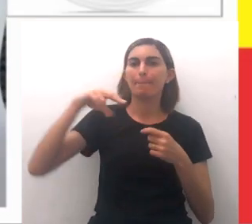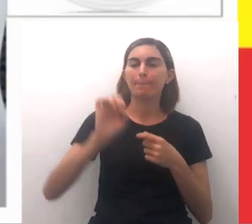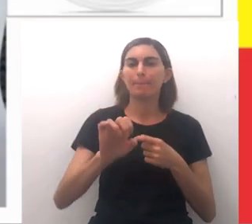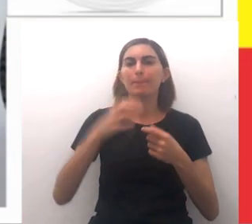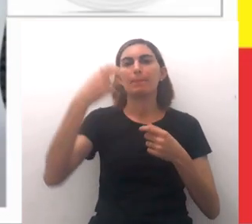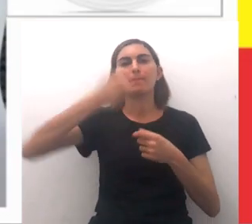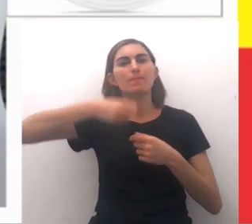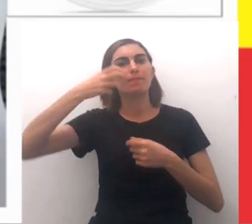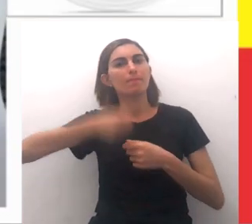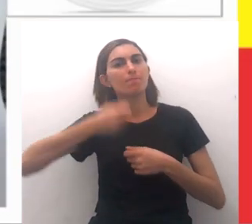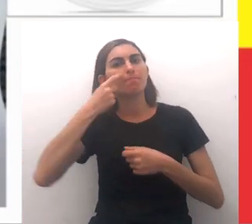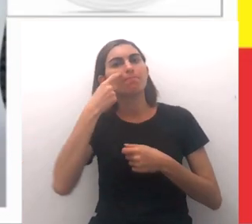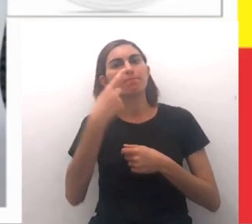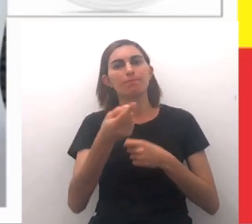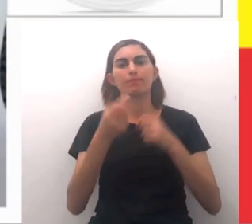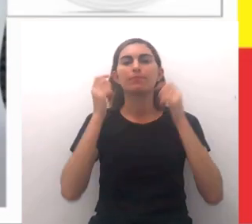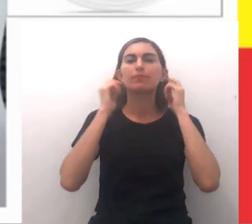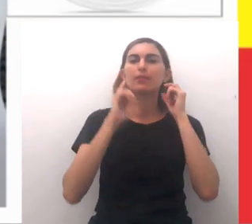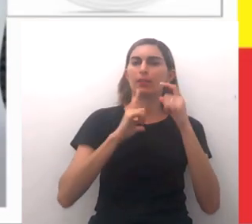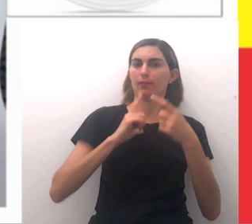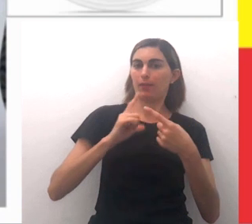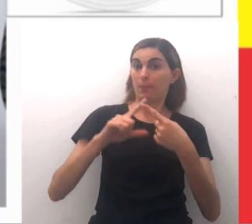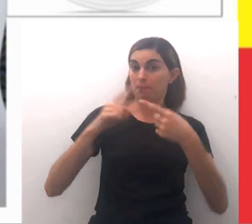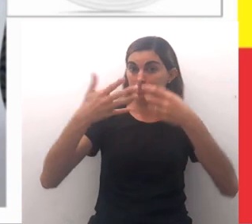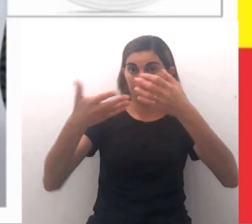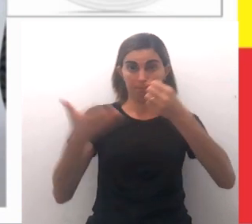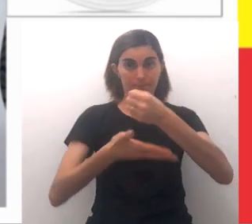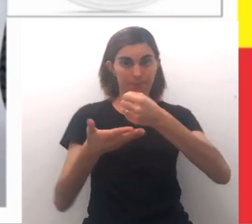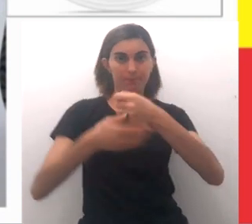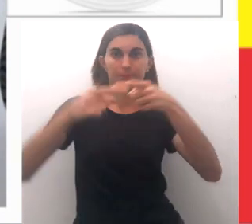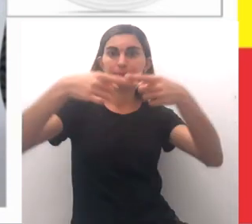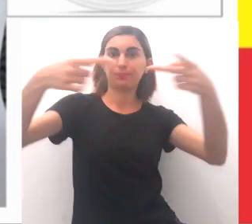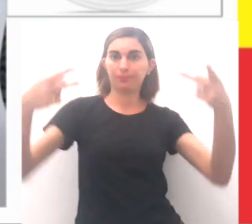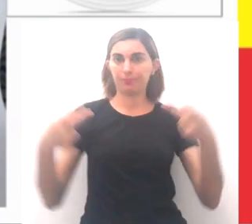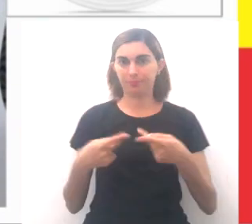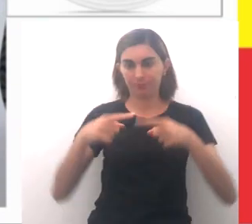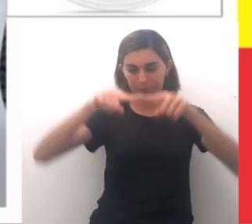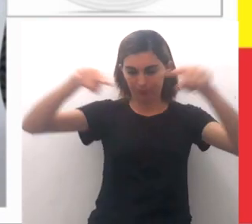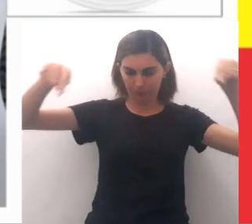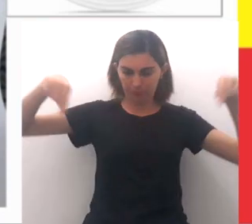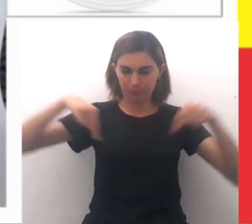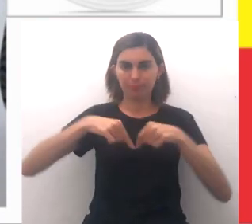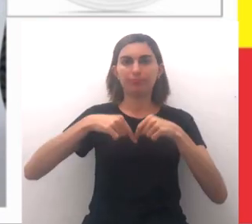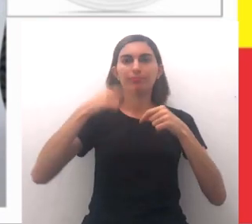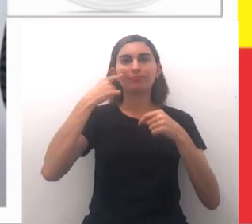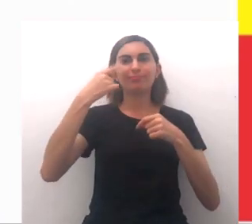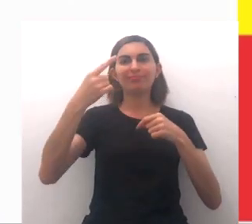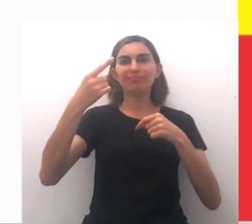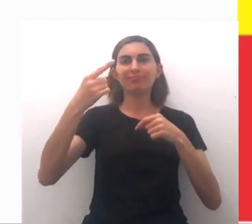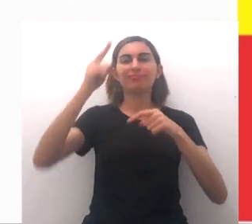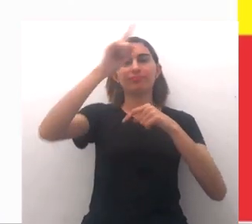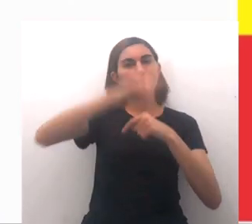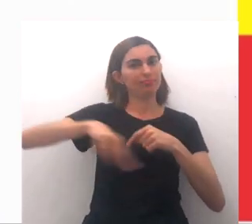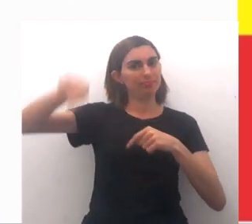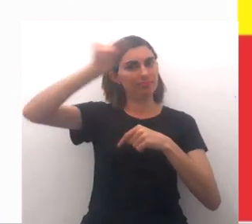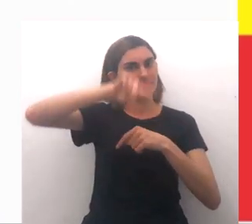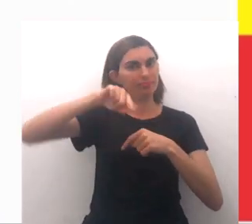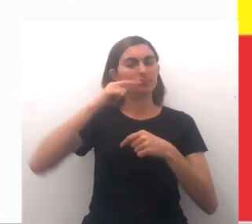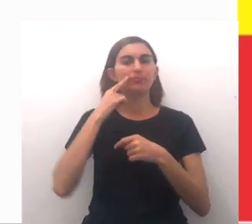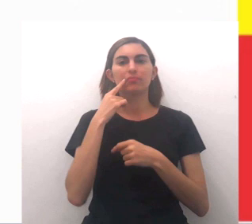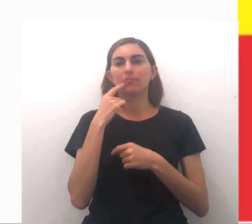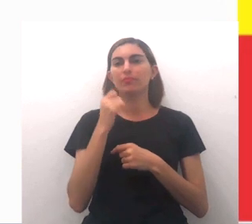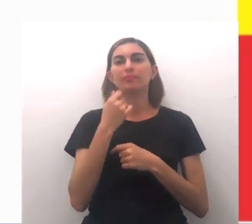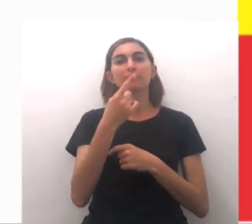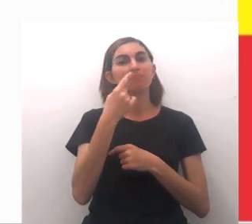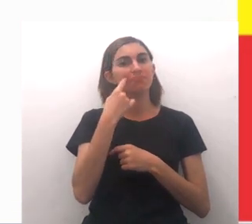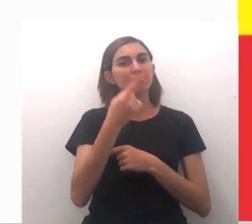veja aqui, existe a base um círculo. Veja aí na tela de vocês, ó, que é um círculo. Então, ó, o círculo